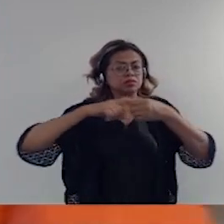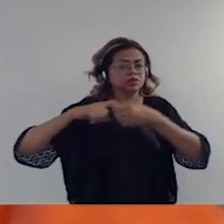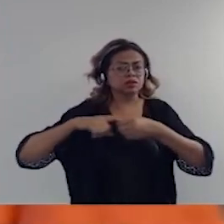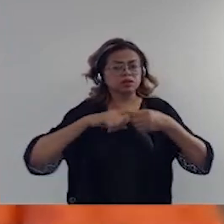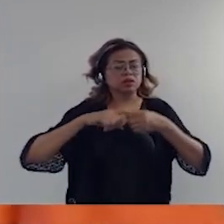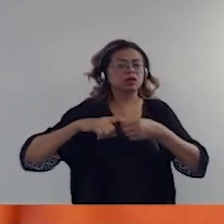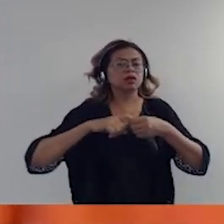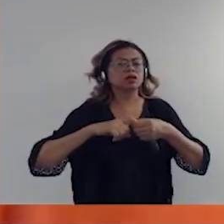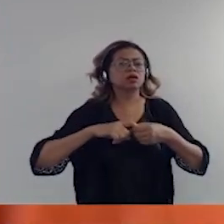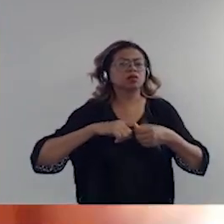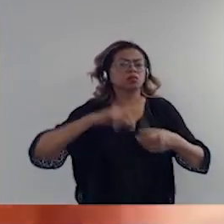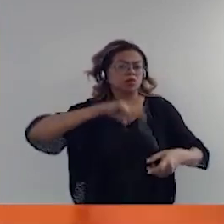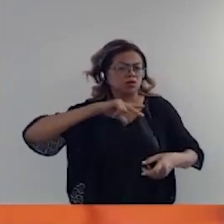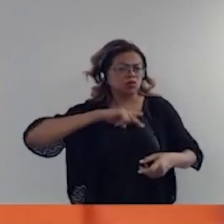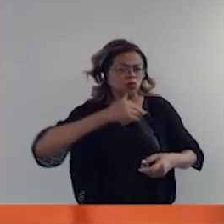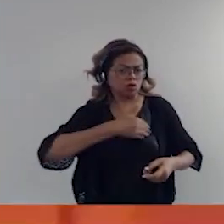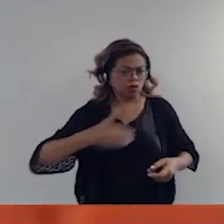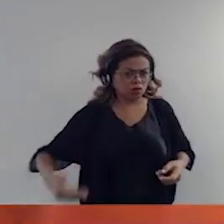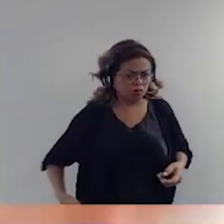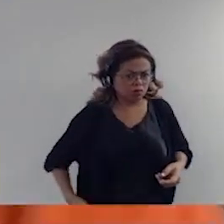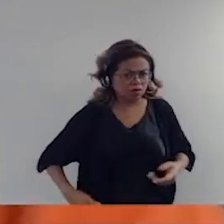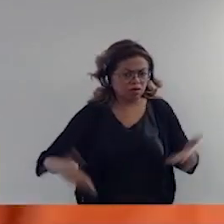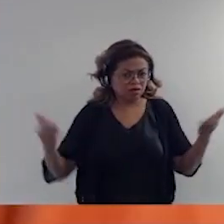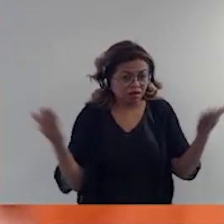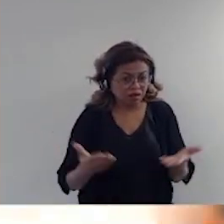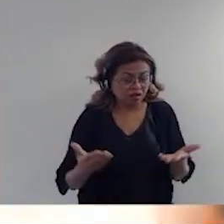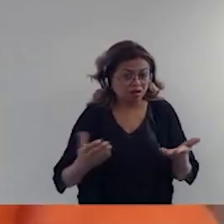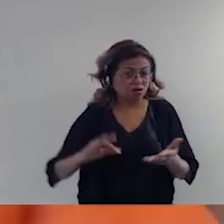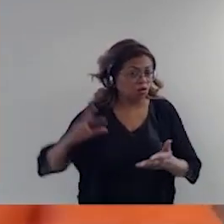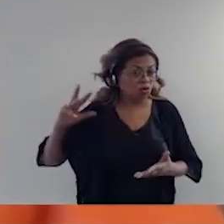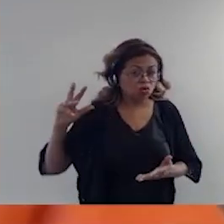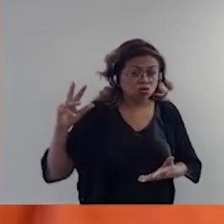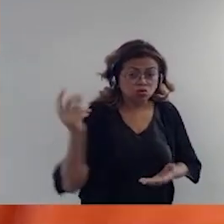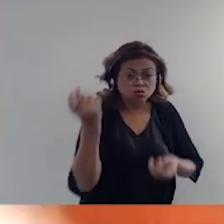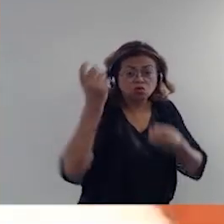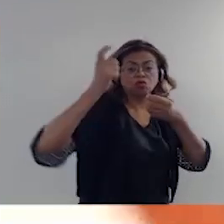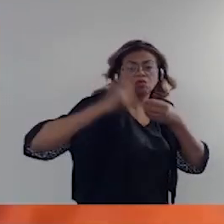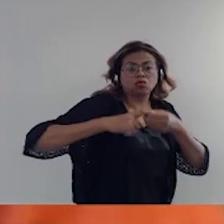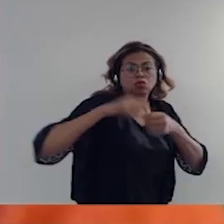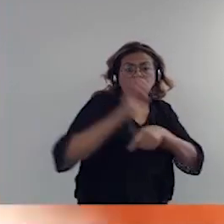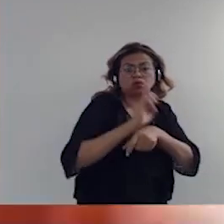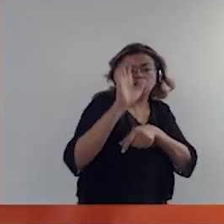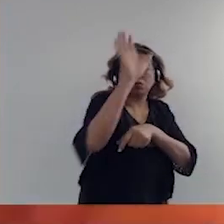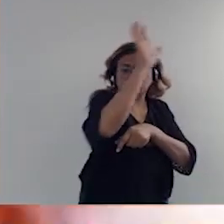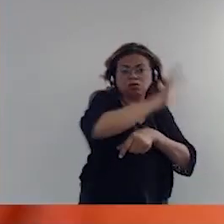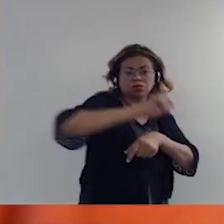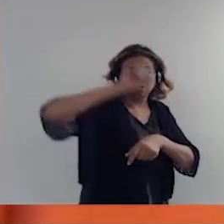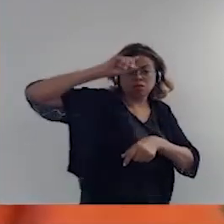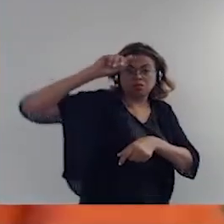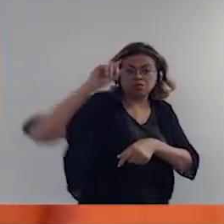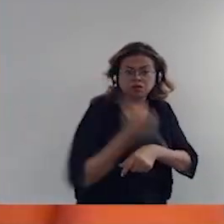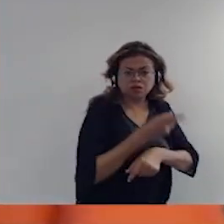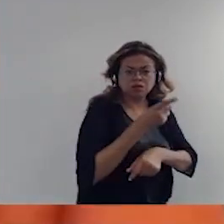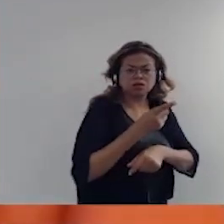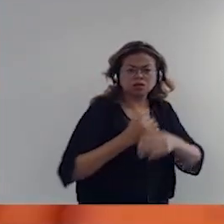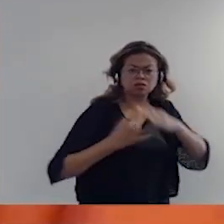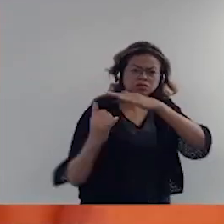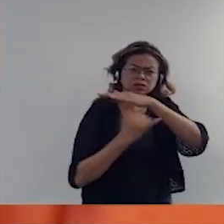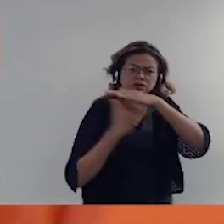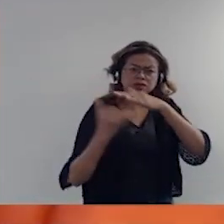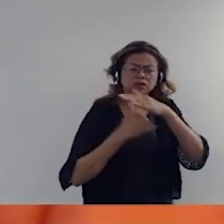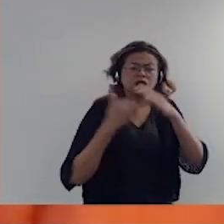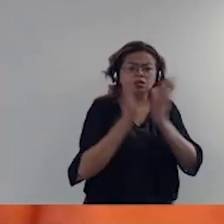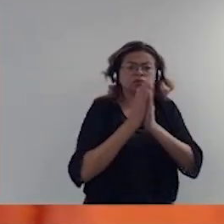Estado gerencial, e de repente a gente resgata o Estado, a gente resgata institutos como